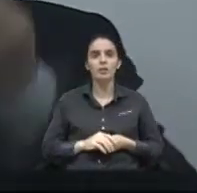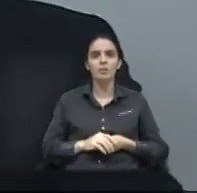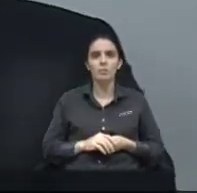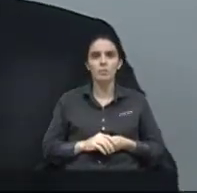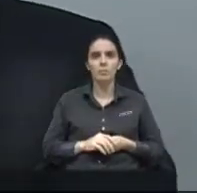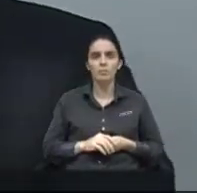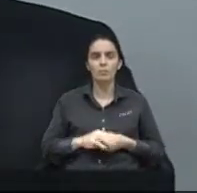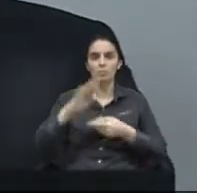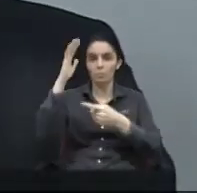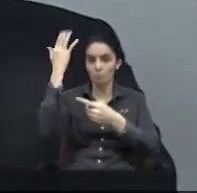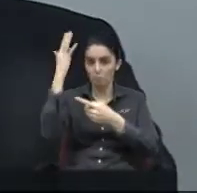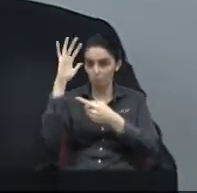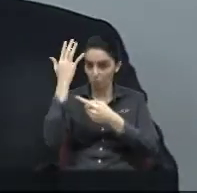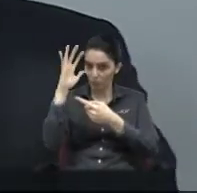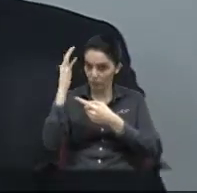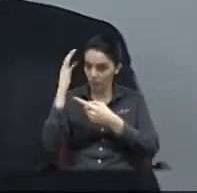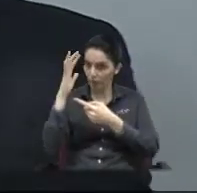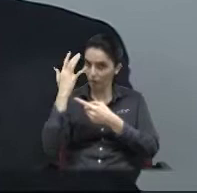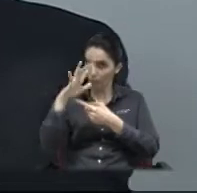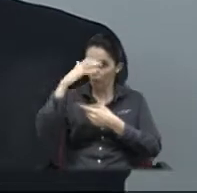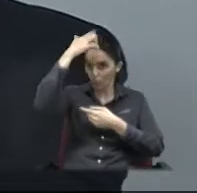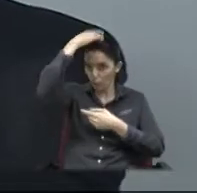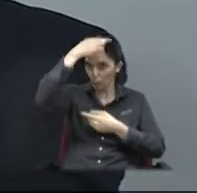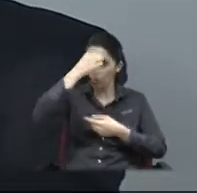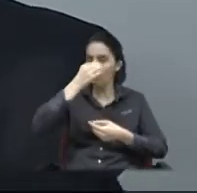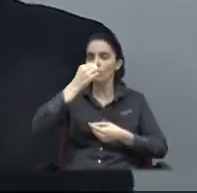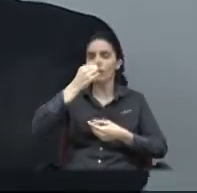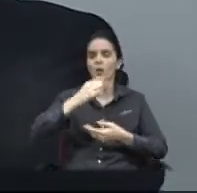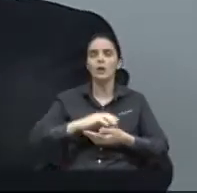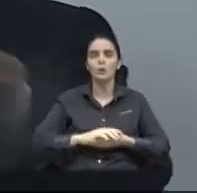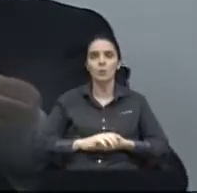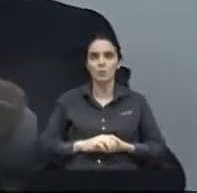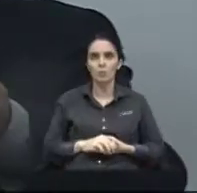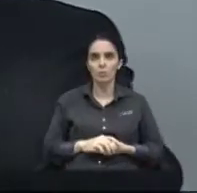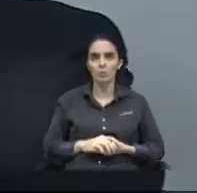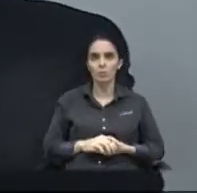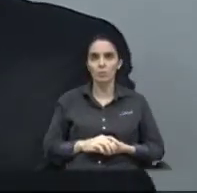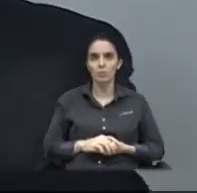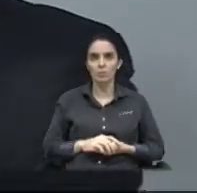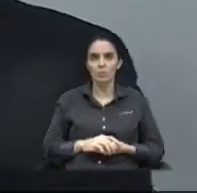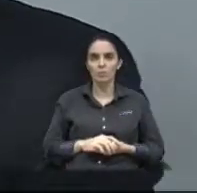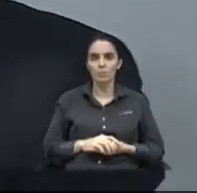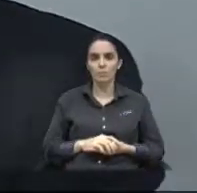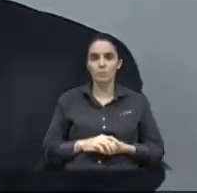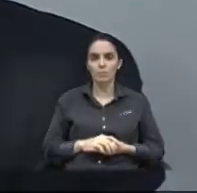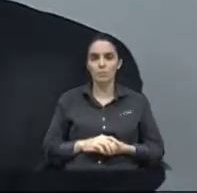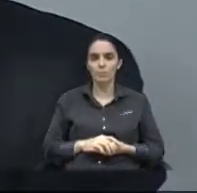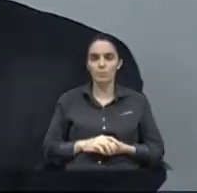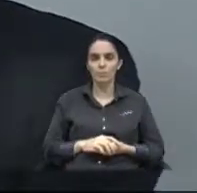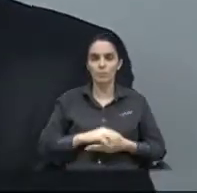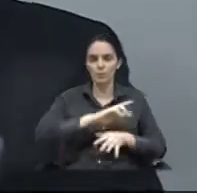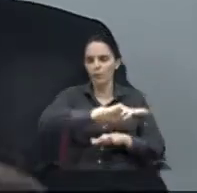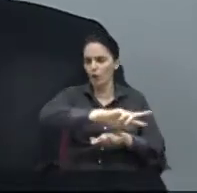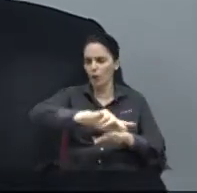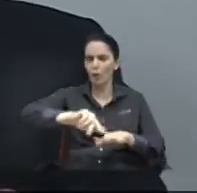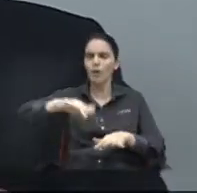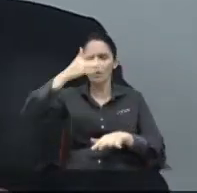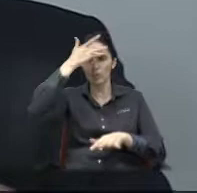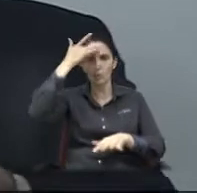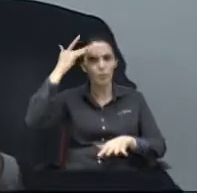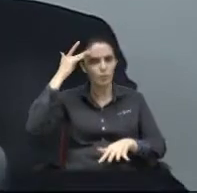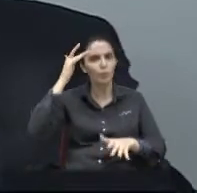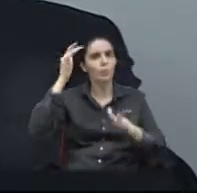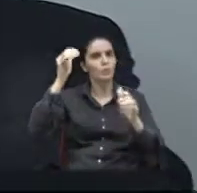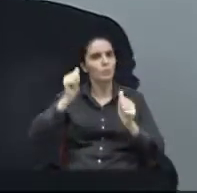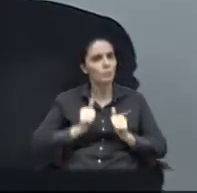pelo reconhecimento. E o que seria também, a gente, nessa casa, tem tantas pessoas para a gente homenagear que merecem